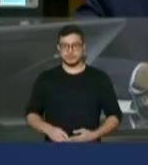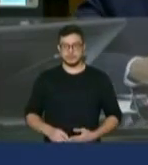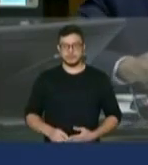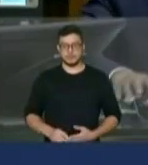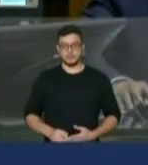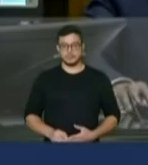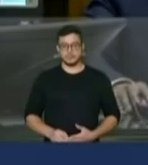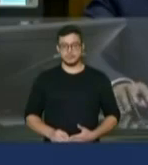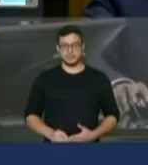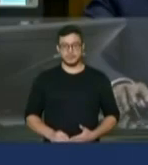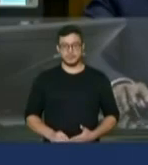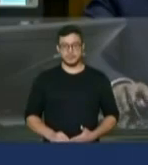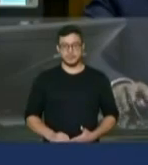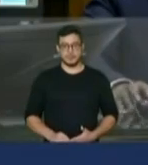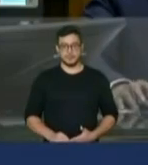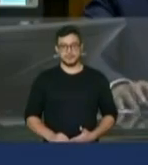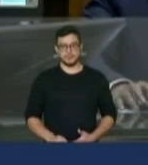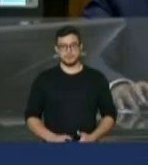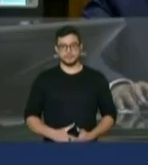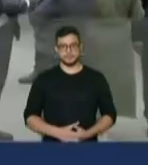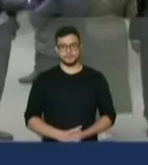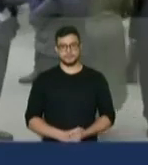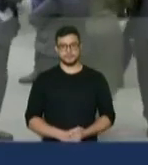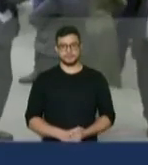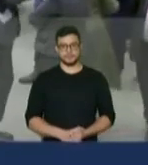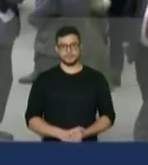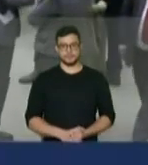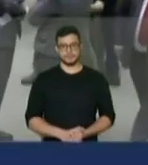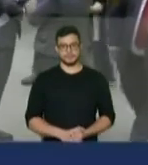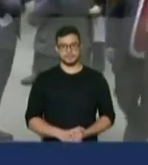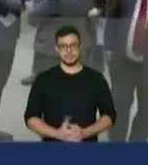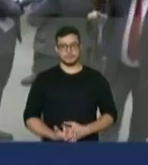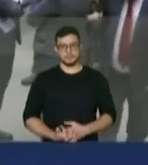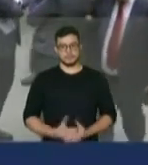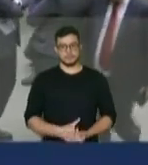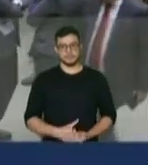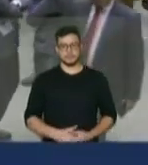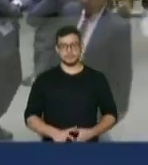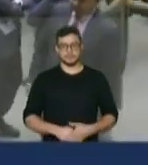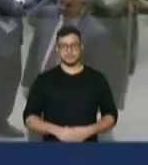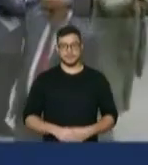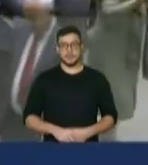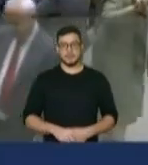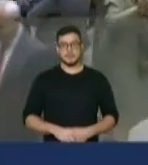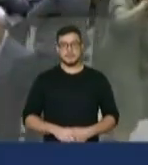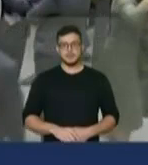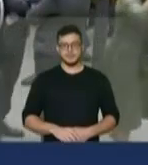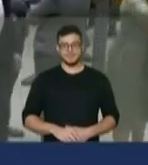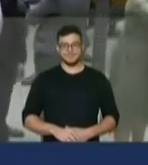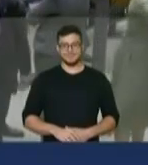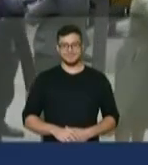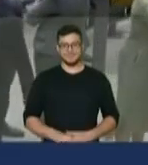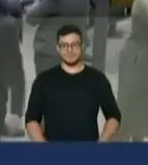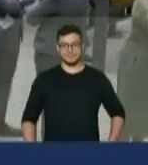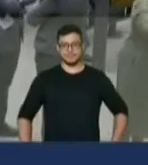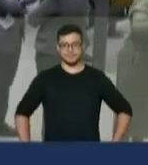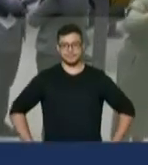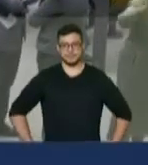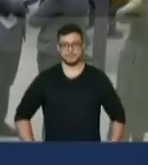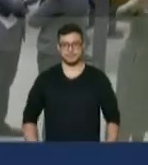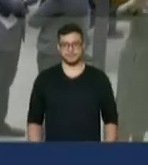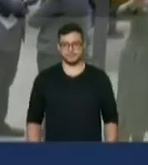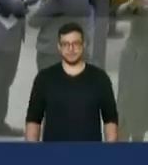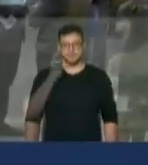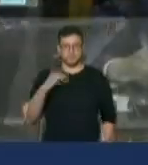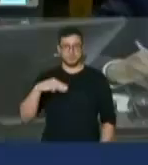antes no senado é que os deputados votaram a rede de distribuição do montante do orçamento secreto que são aquelas